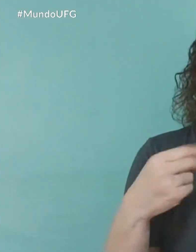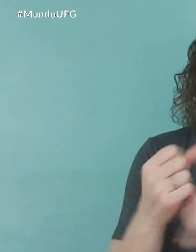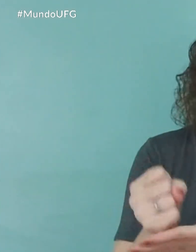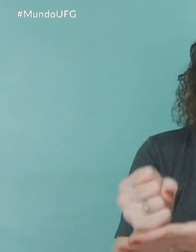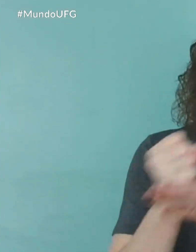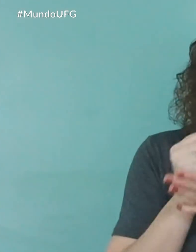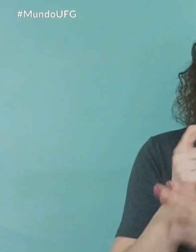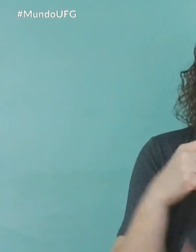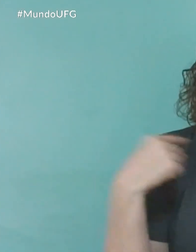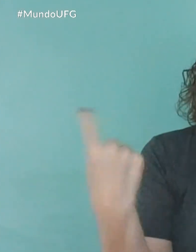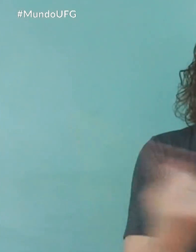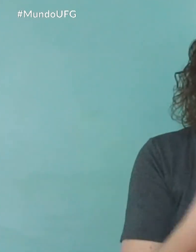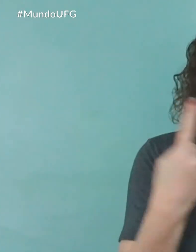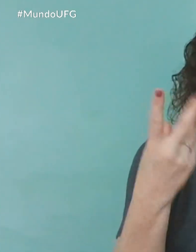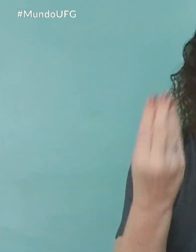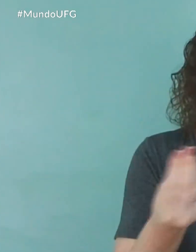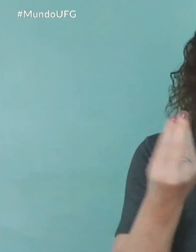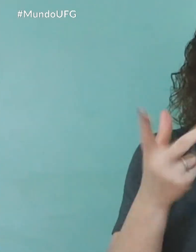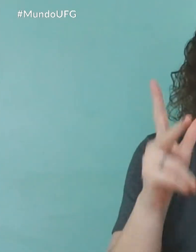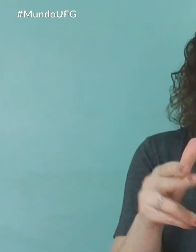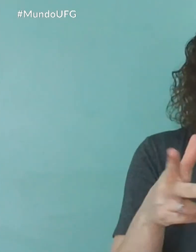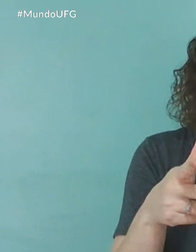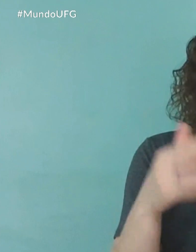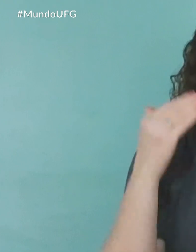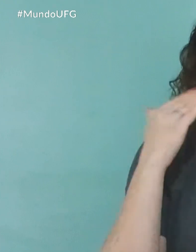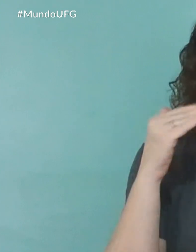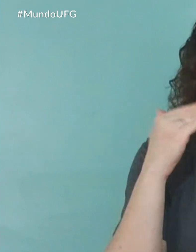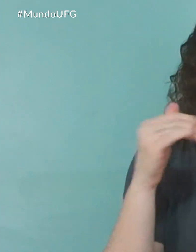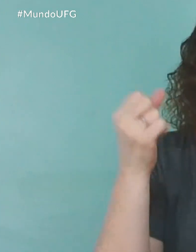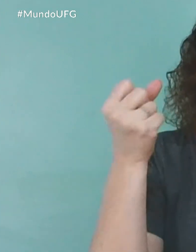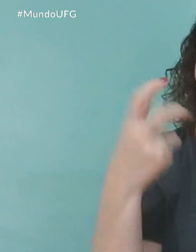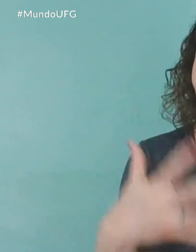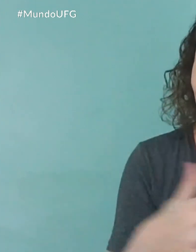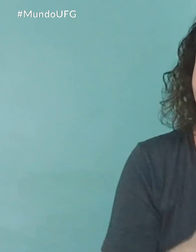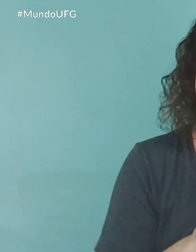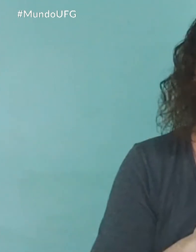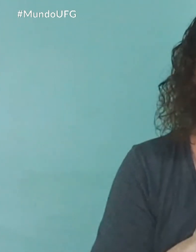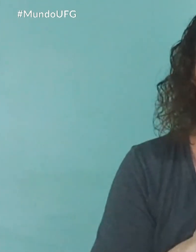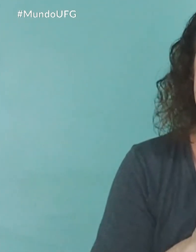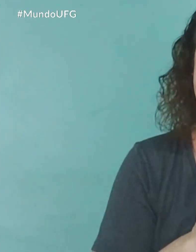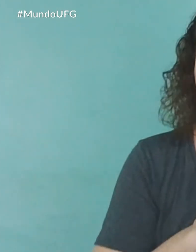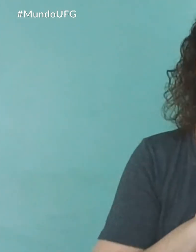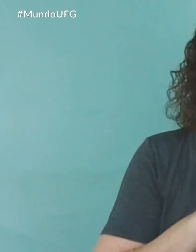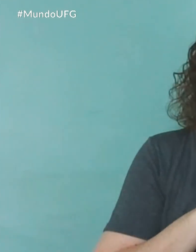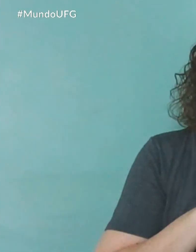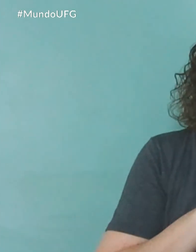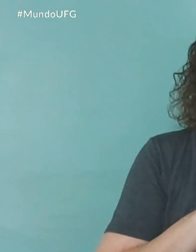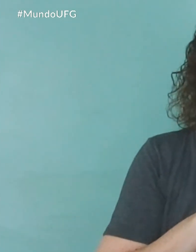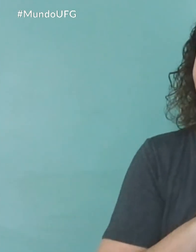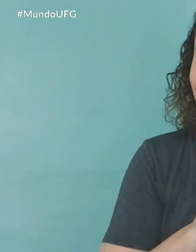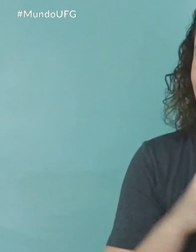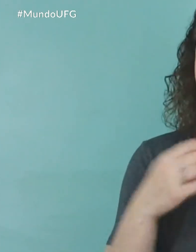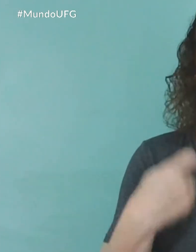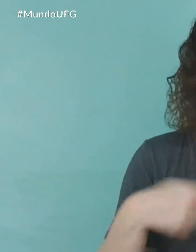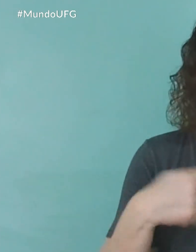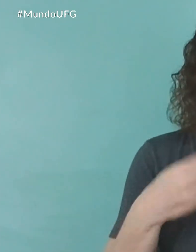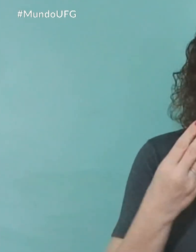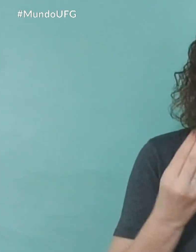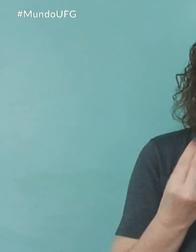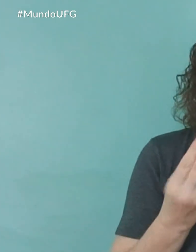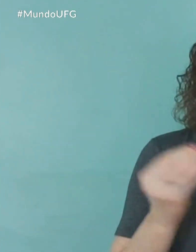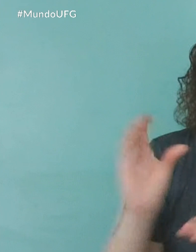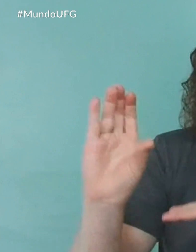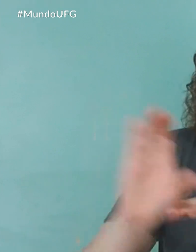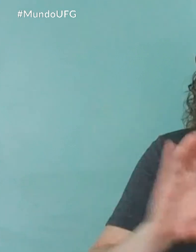para que essas ações aconteçam, né? Como a professora Sueli acabou de destacar,